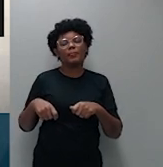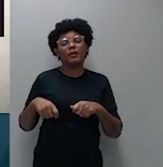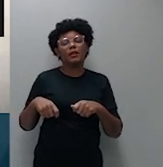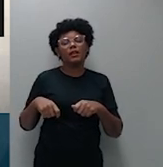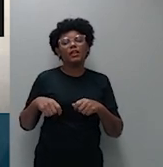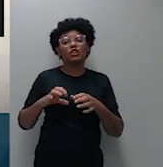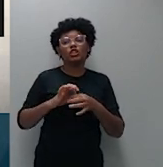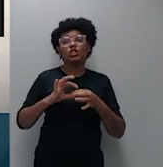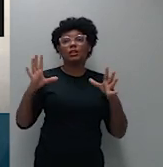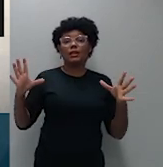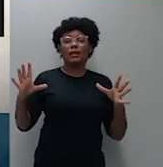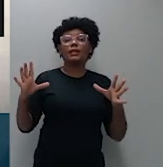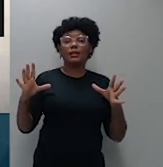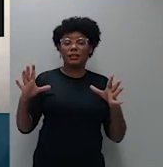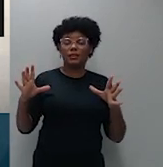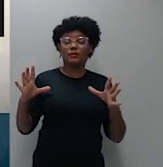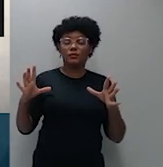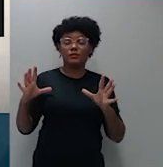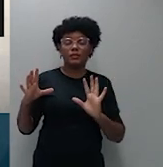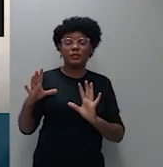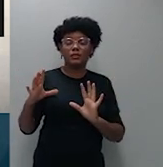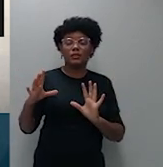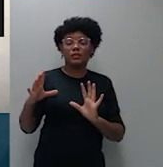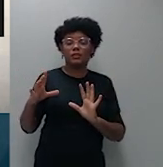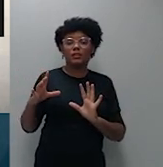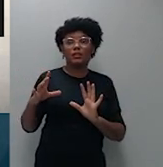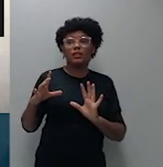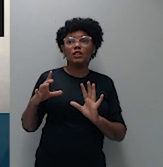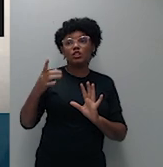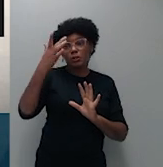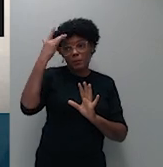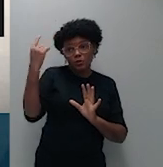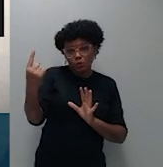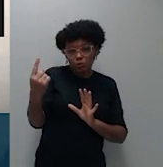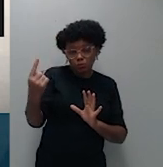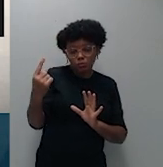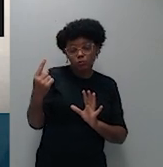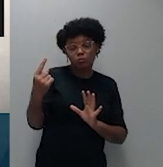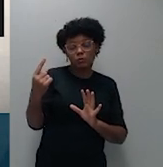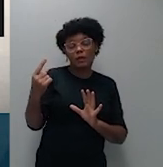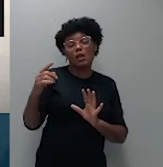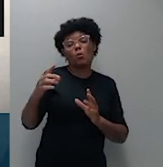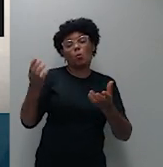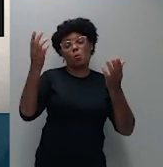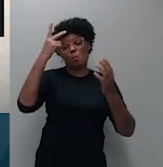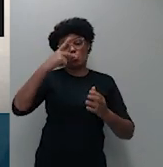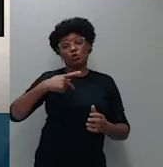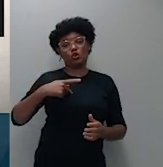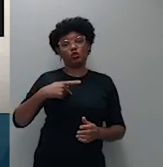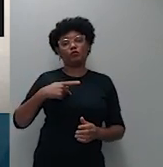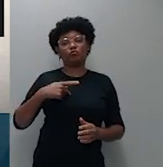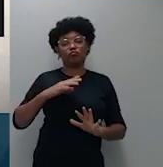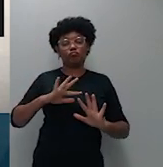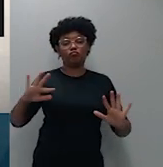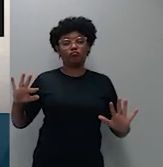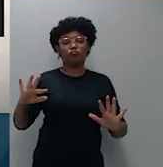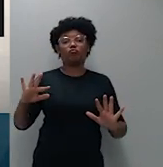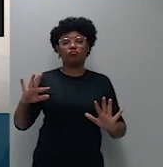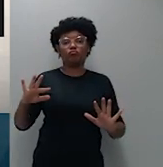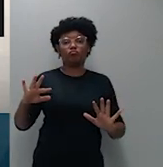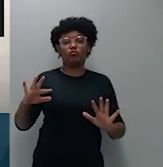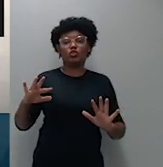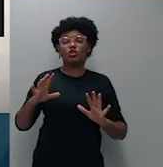disposição por um de seus integrantes A fim de satisfazer interesses antigamente estético e